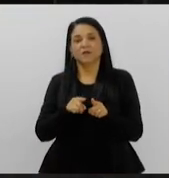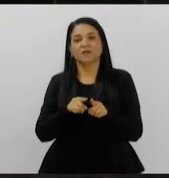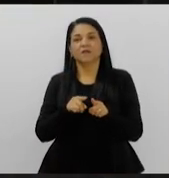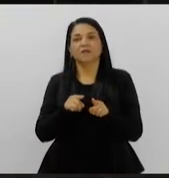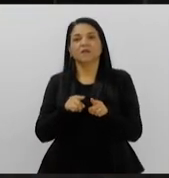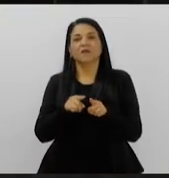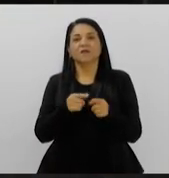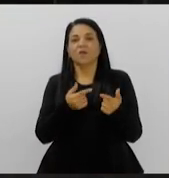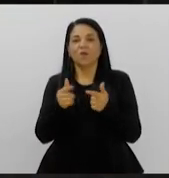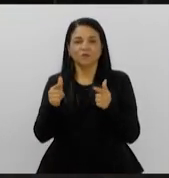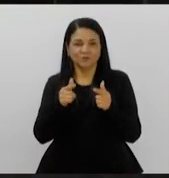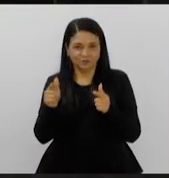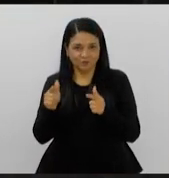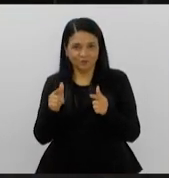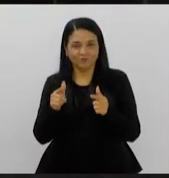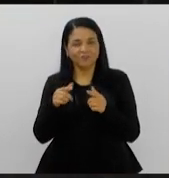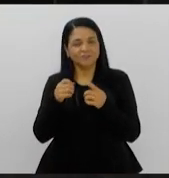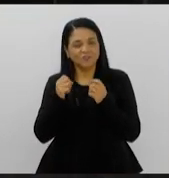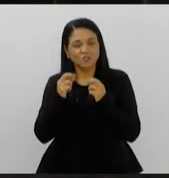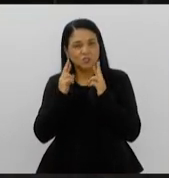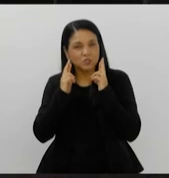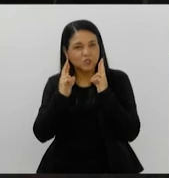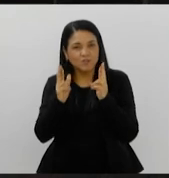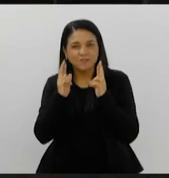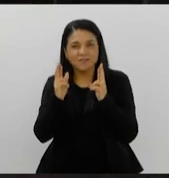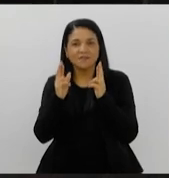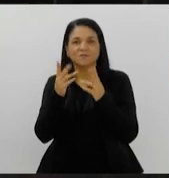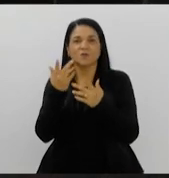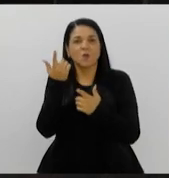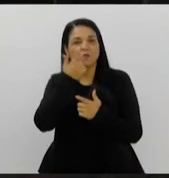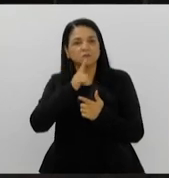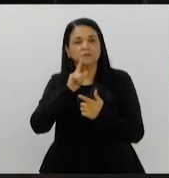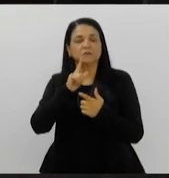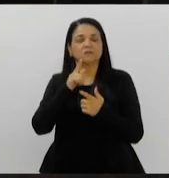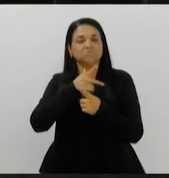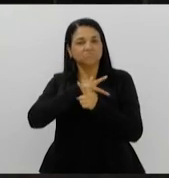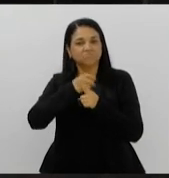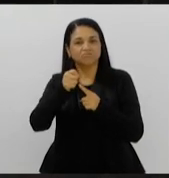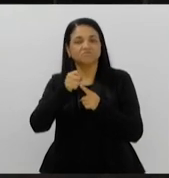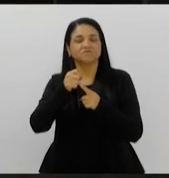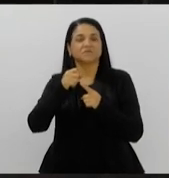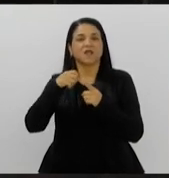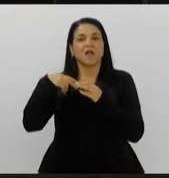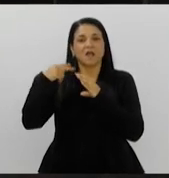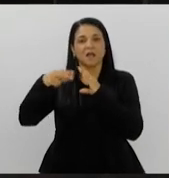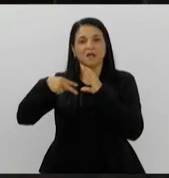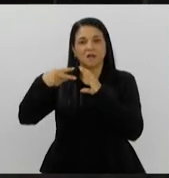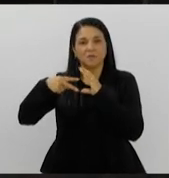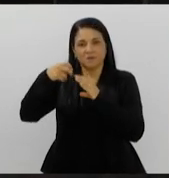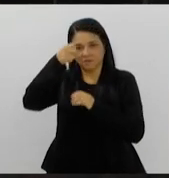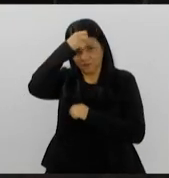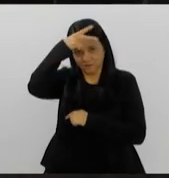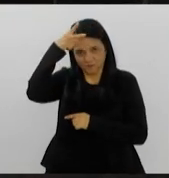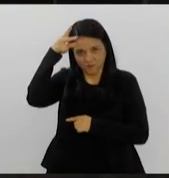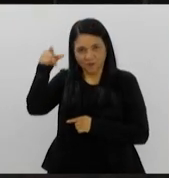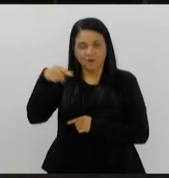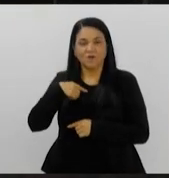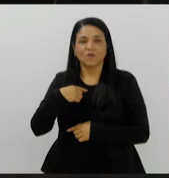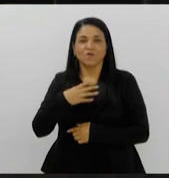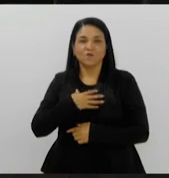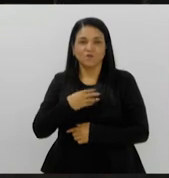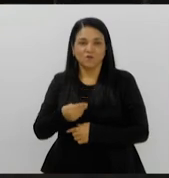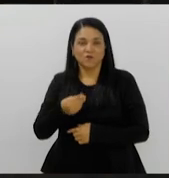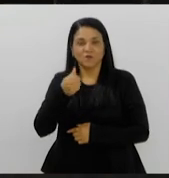a gente estava torcendo muito para compor e engrossar esse caldo aí na Câmara Municipal, né? Filho da